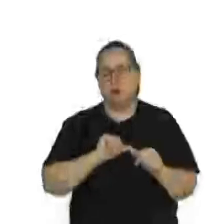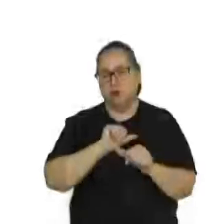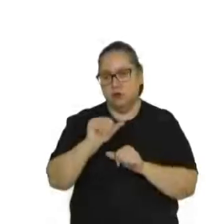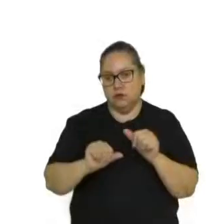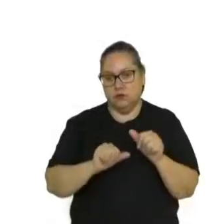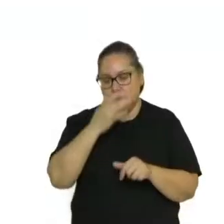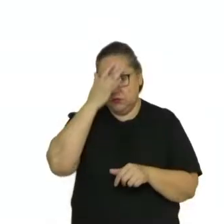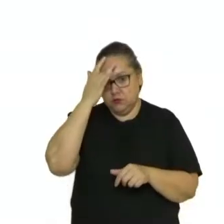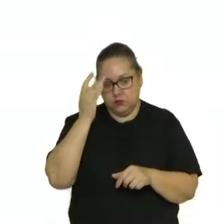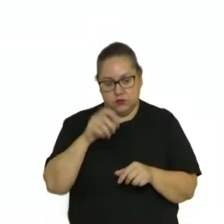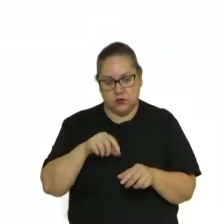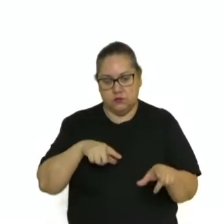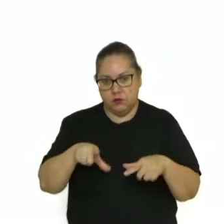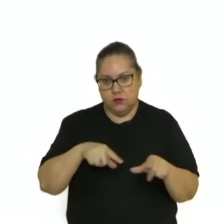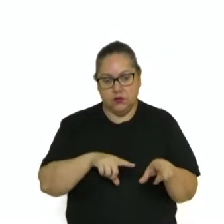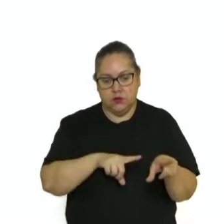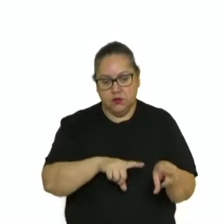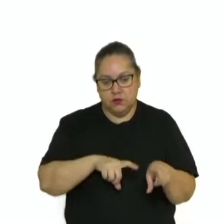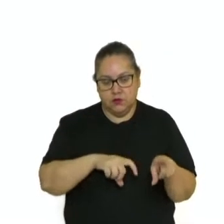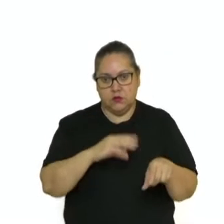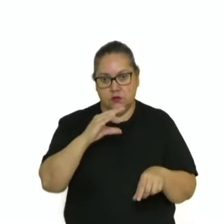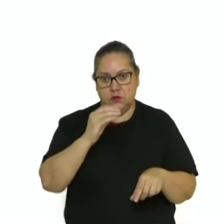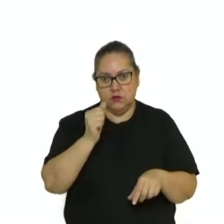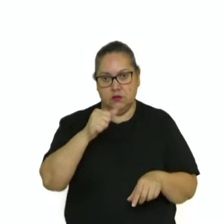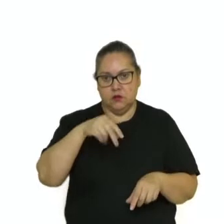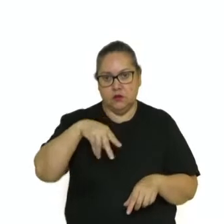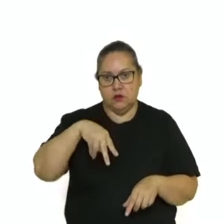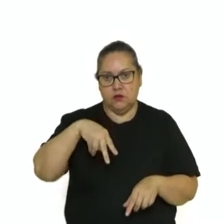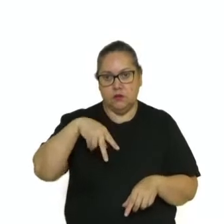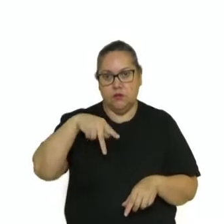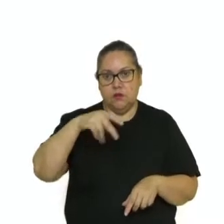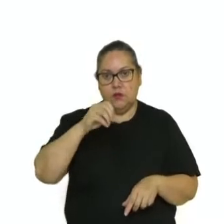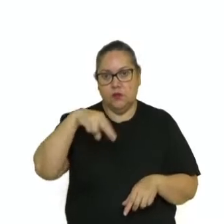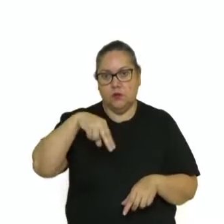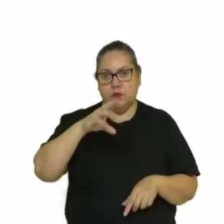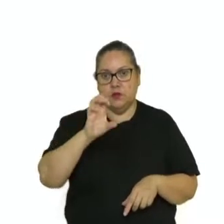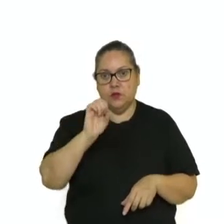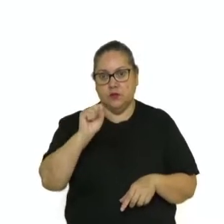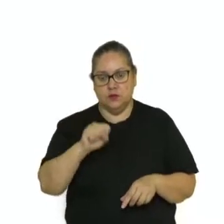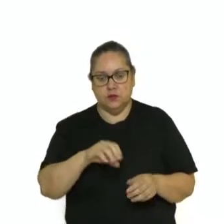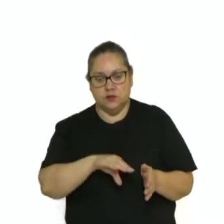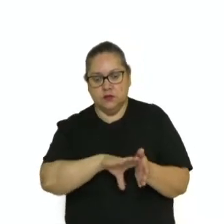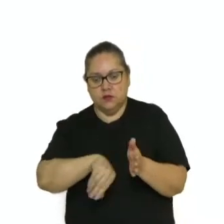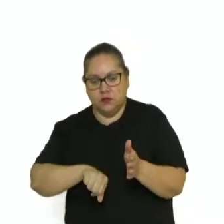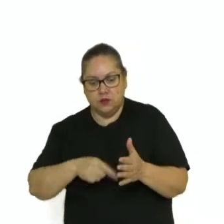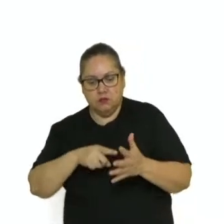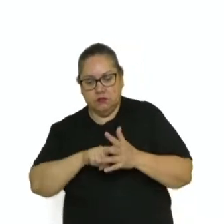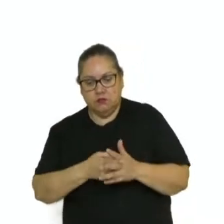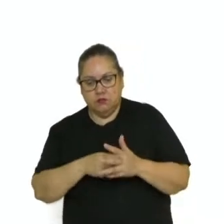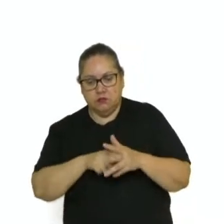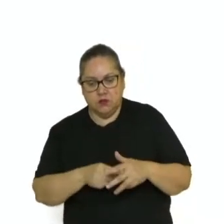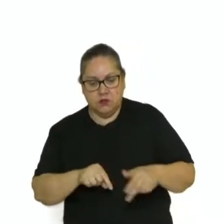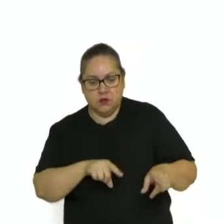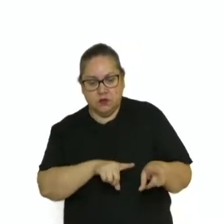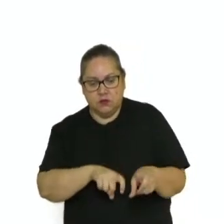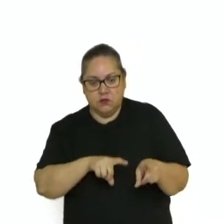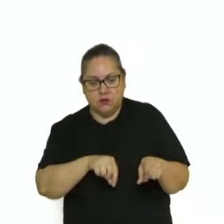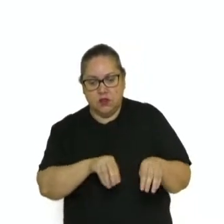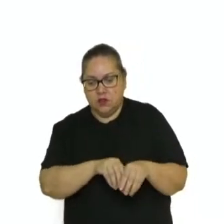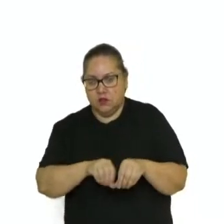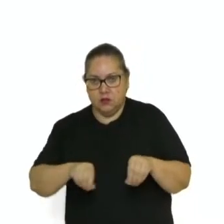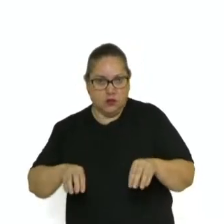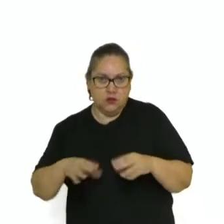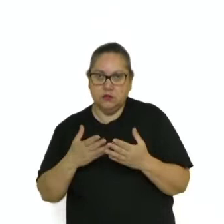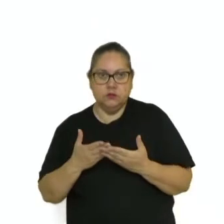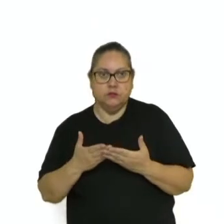A transformação dos camponeses em trabalhadores assalariados, a retirada dos meios de produção, como ferramentas, instrumentos agrícolas, terras e